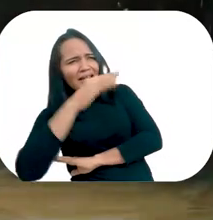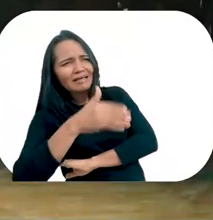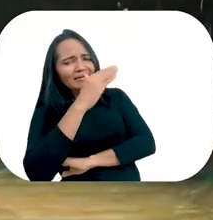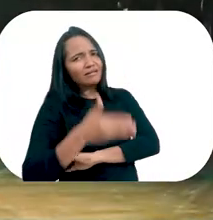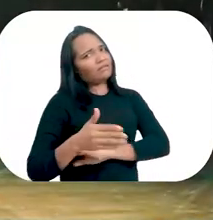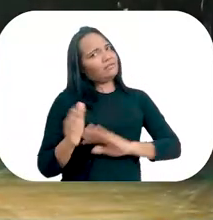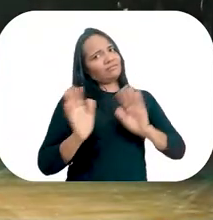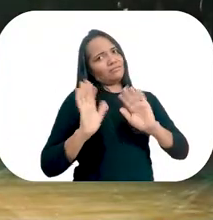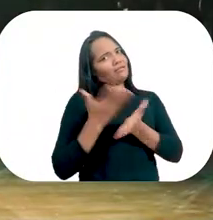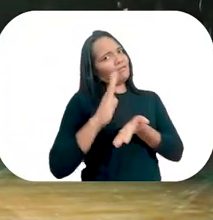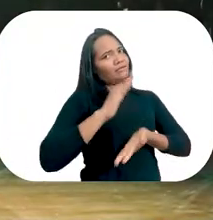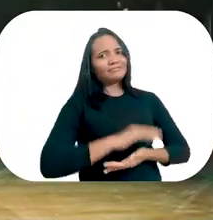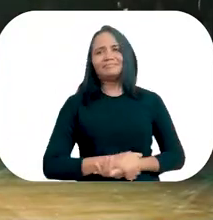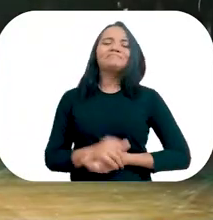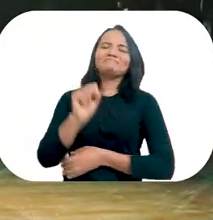nela.